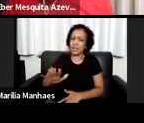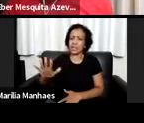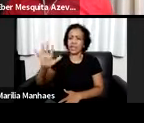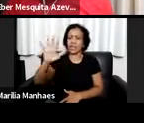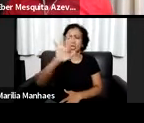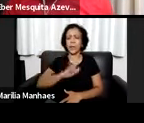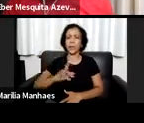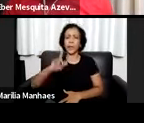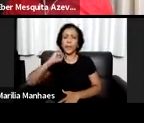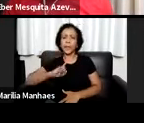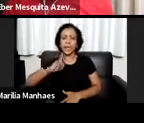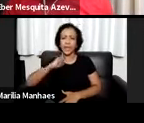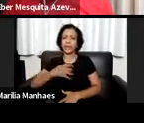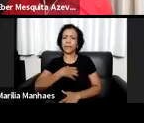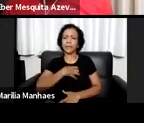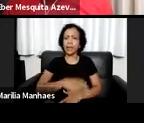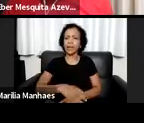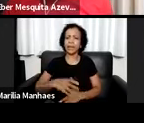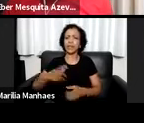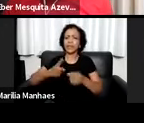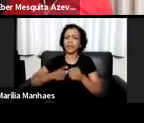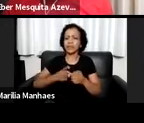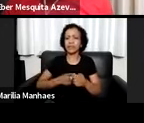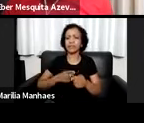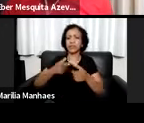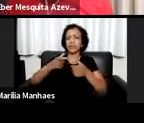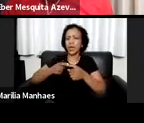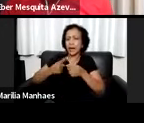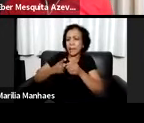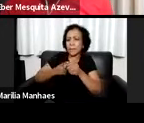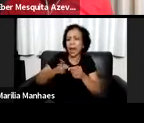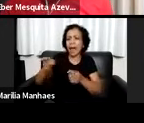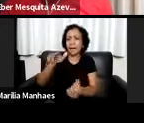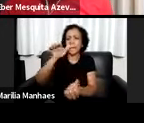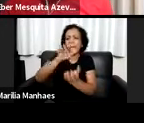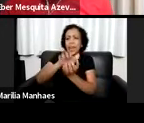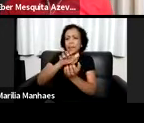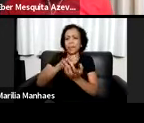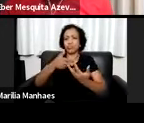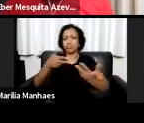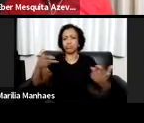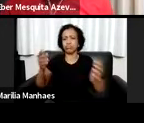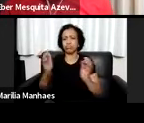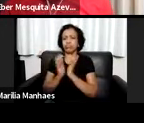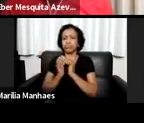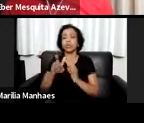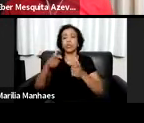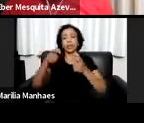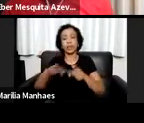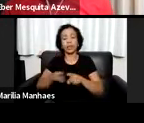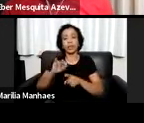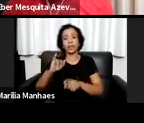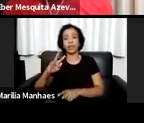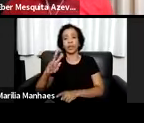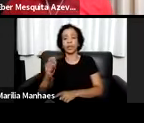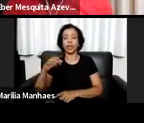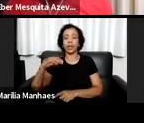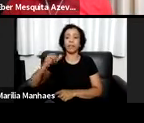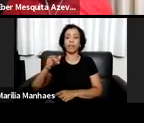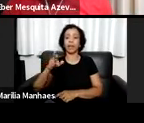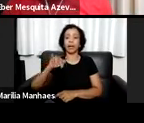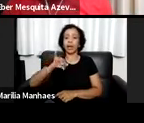Gerais, Jataí, em Minas Gerais, Tuparetama também, lá em Pernambuco, gente aí de Marajó, no Pará, PIB de